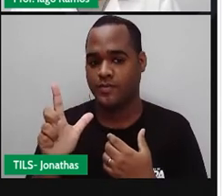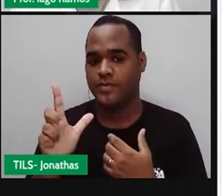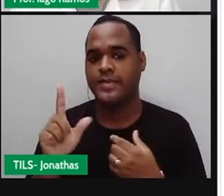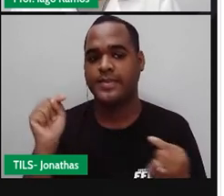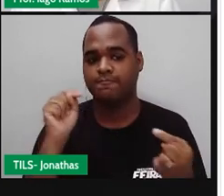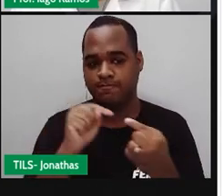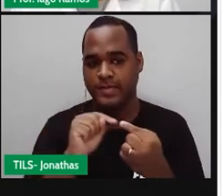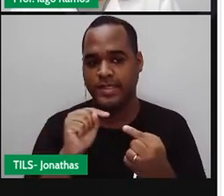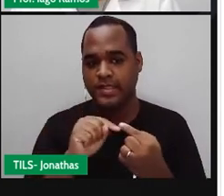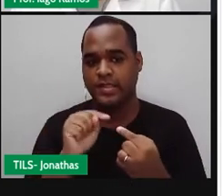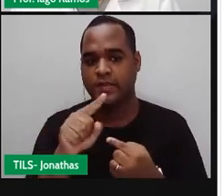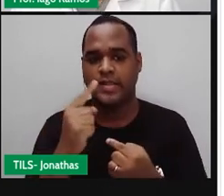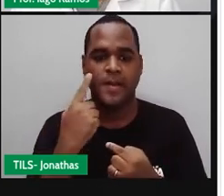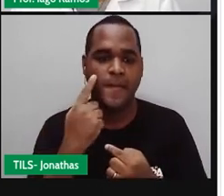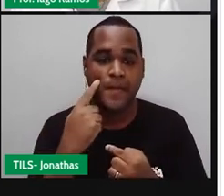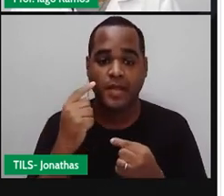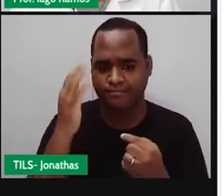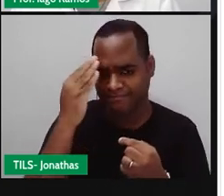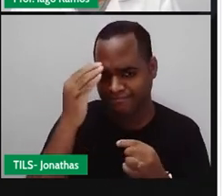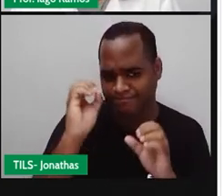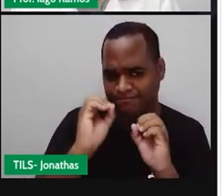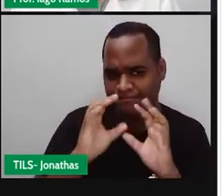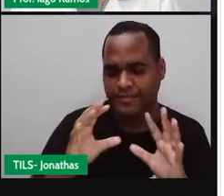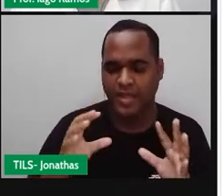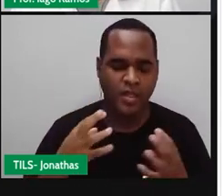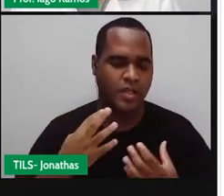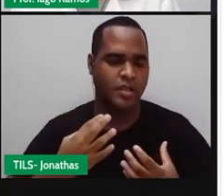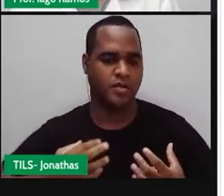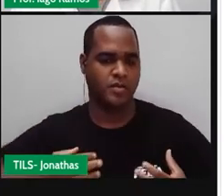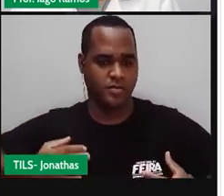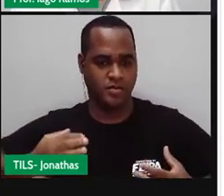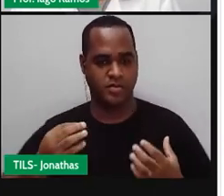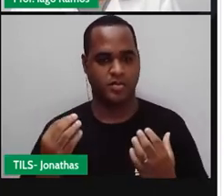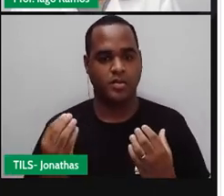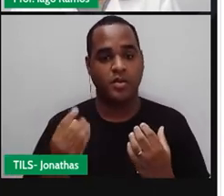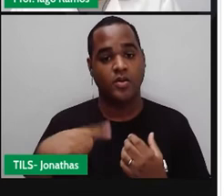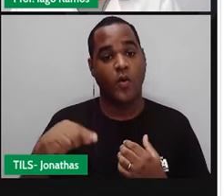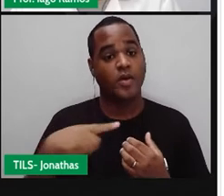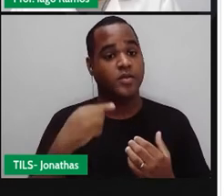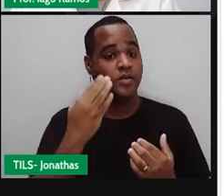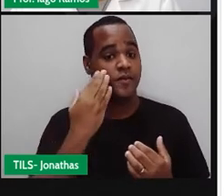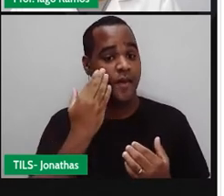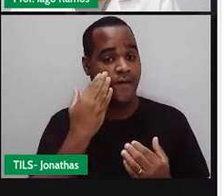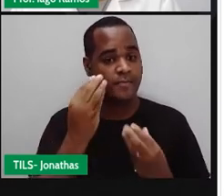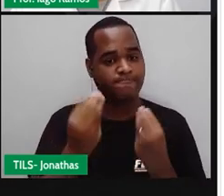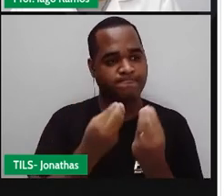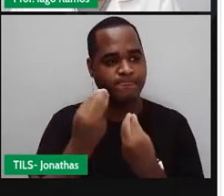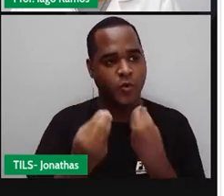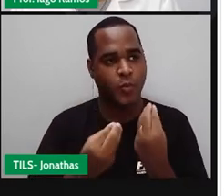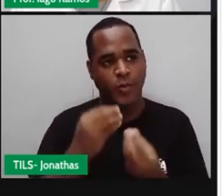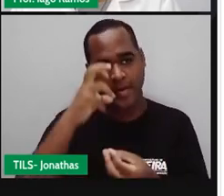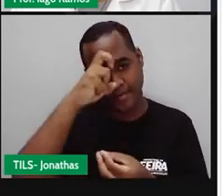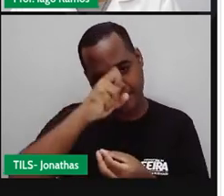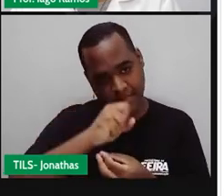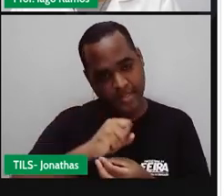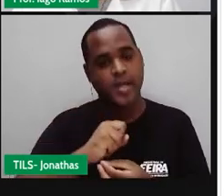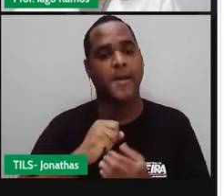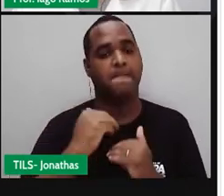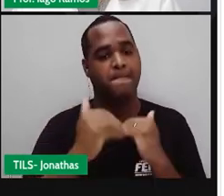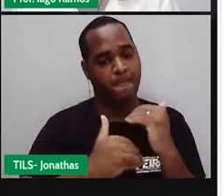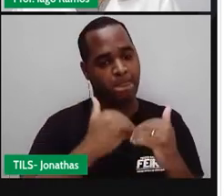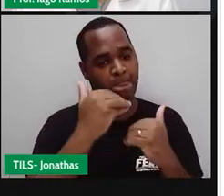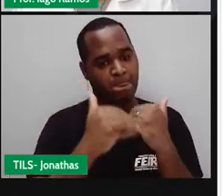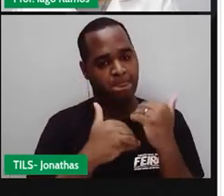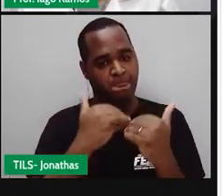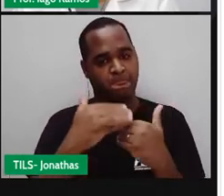e a cada situação que nós fomos vendo a gente vai aprimorando aqui a nossa compreensão sobre essa coisa